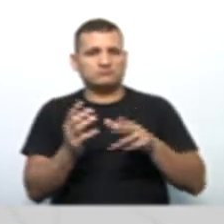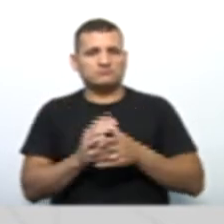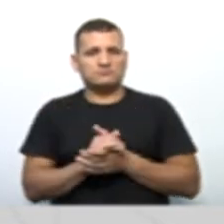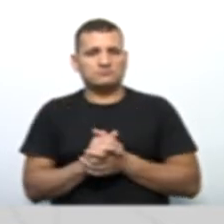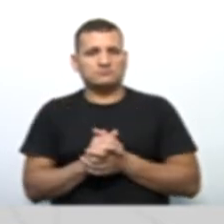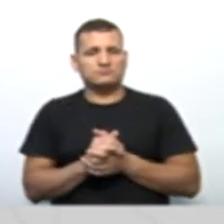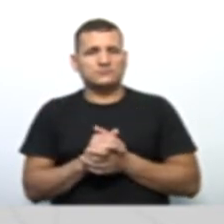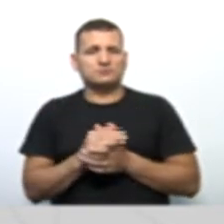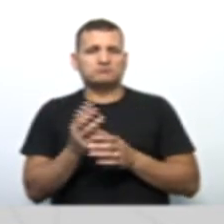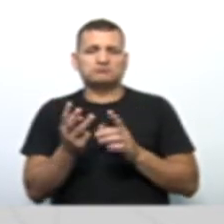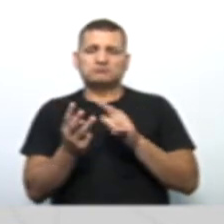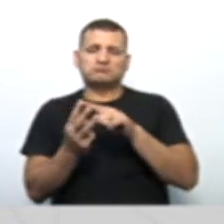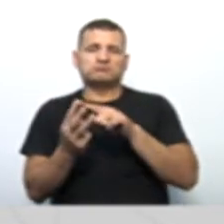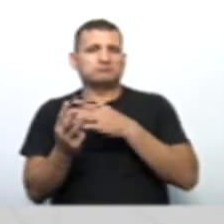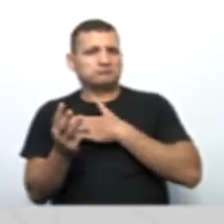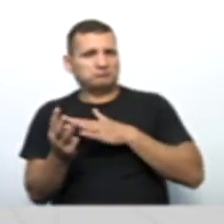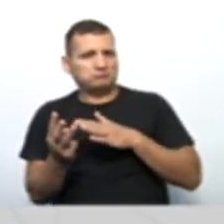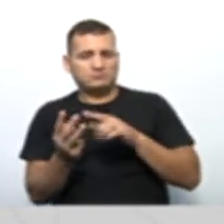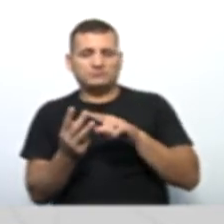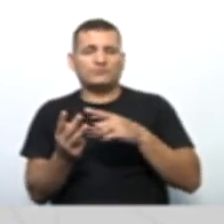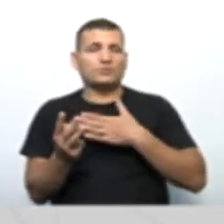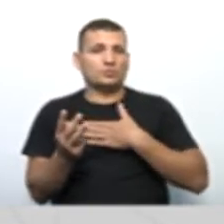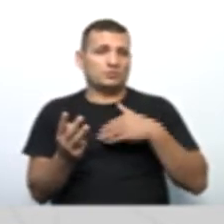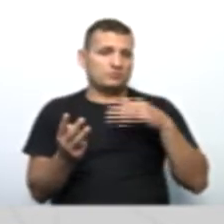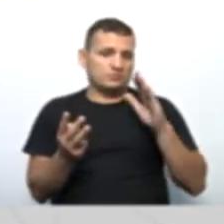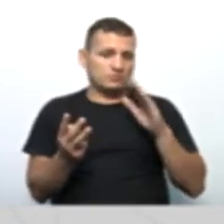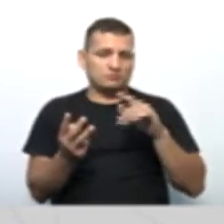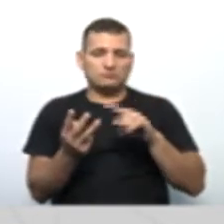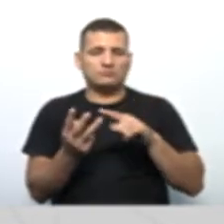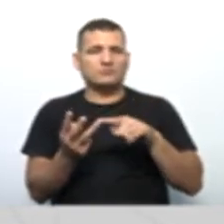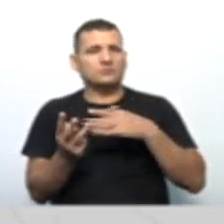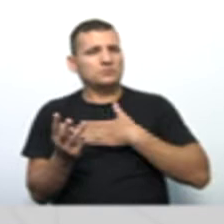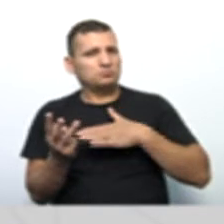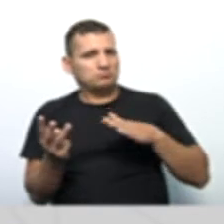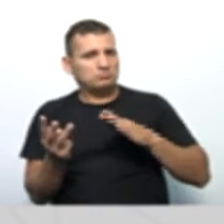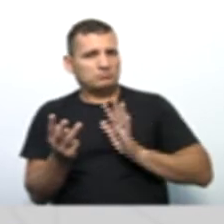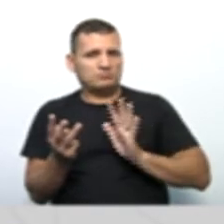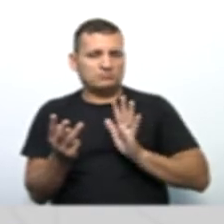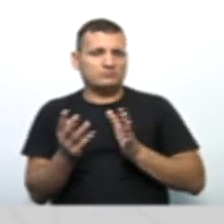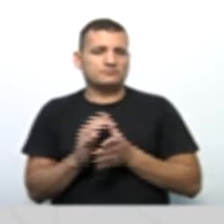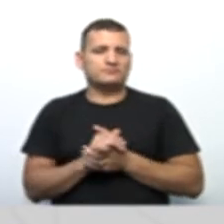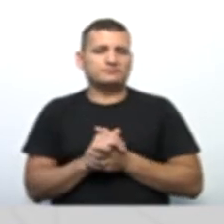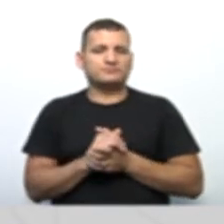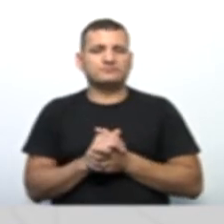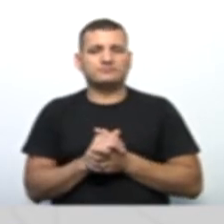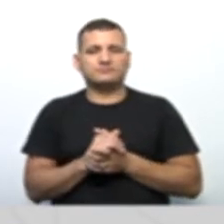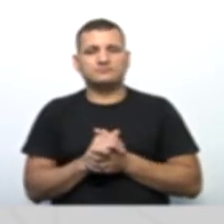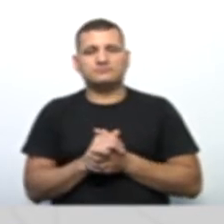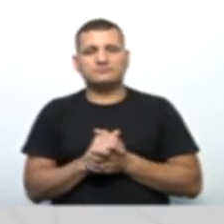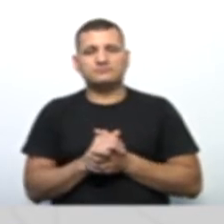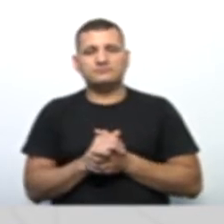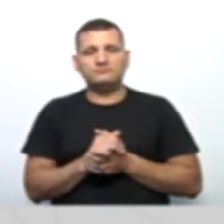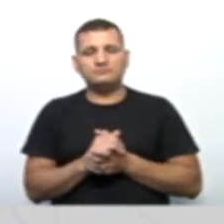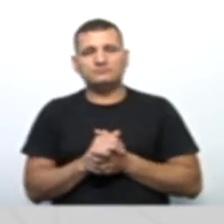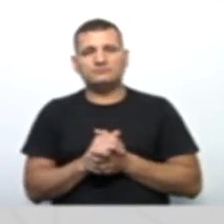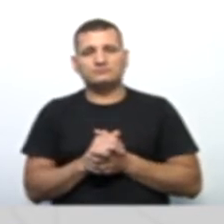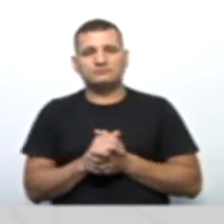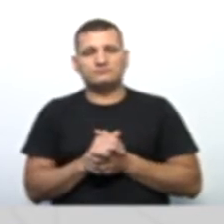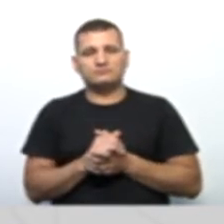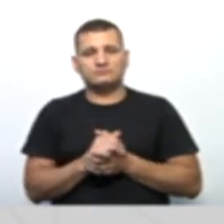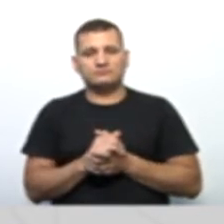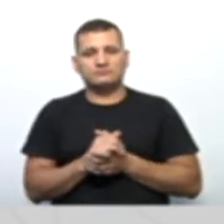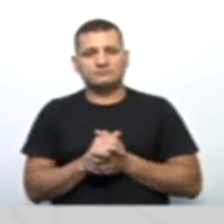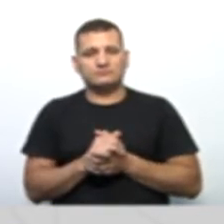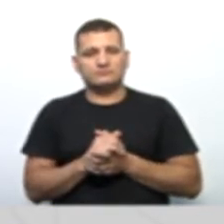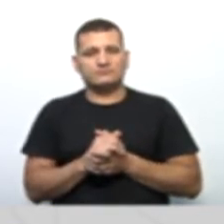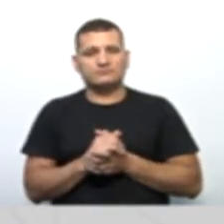eu não gostei desse adc que eu achei mais bonitinho não isso aqui não me atende nenhum ponto você já vai focar no que você mandou que